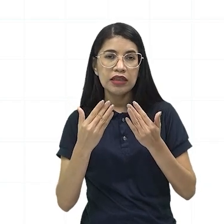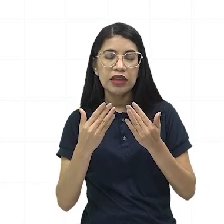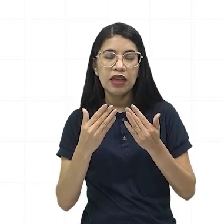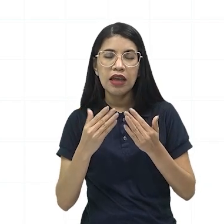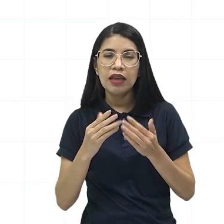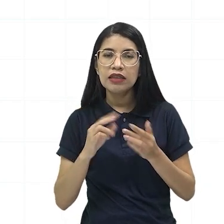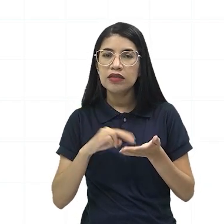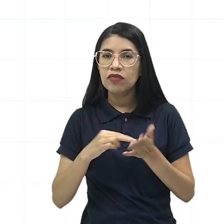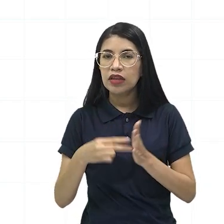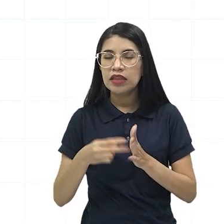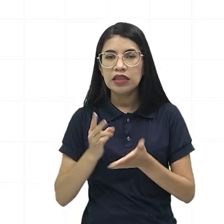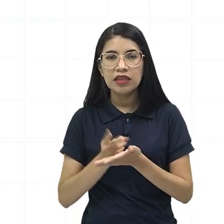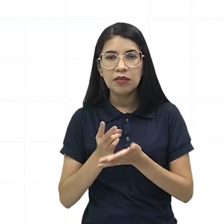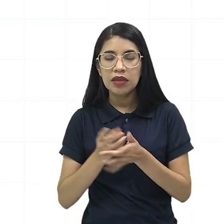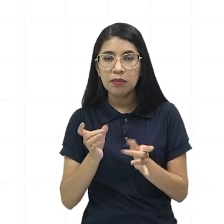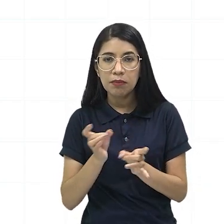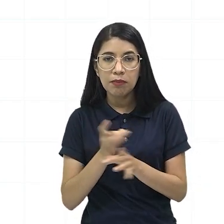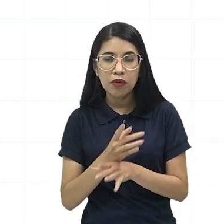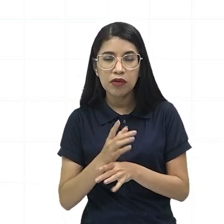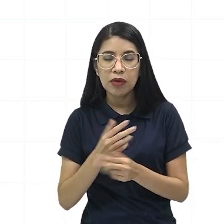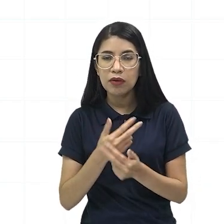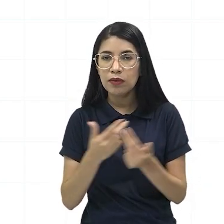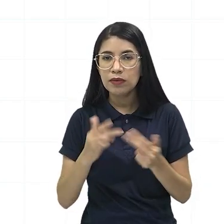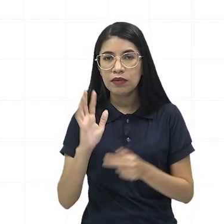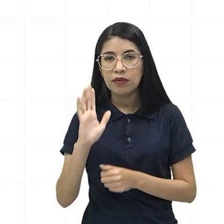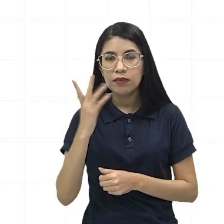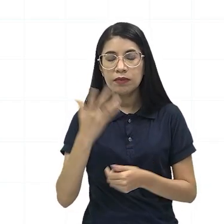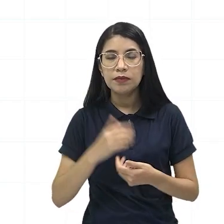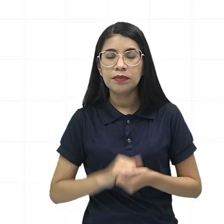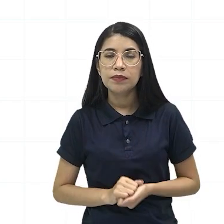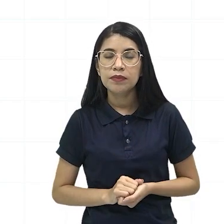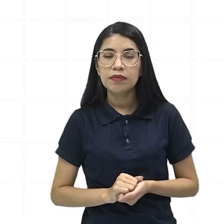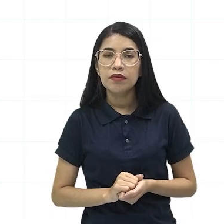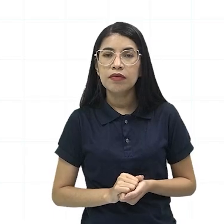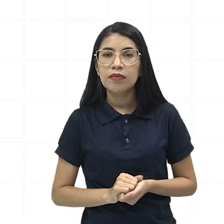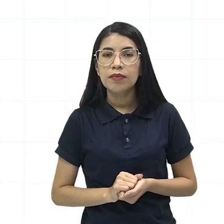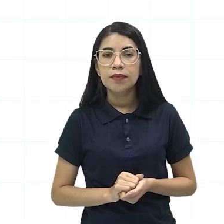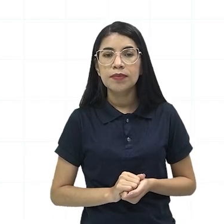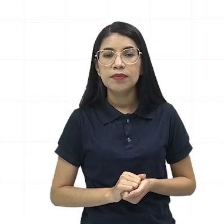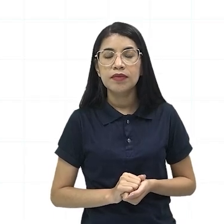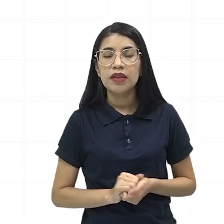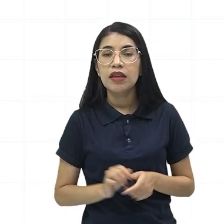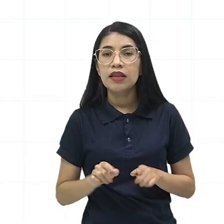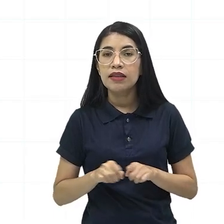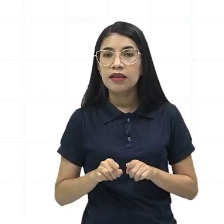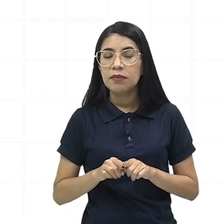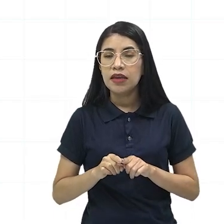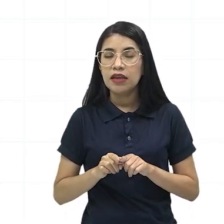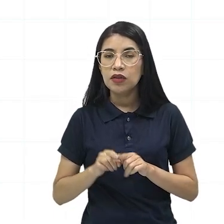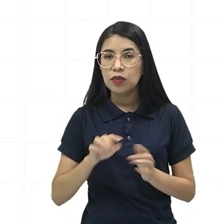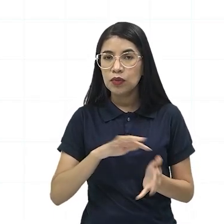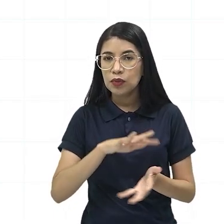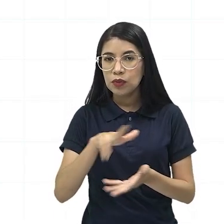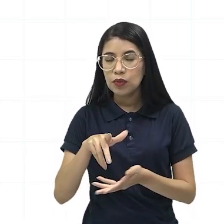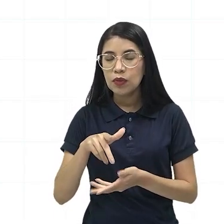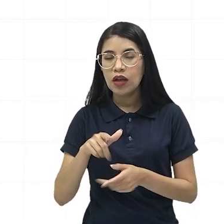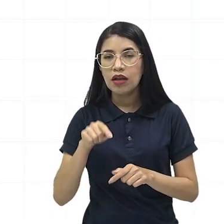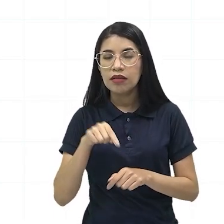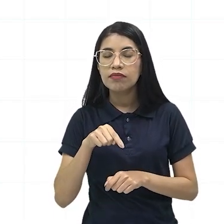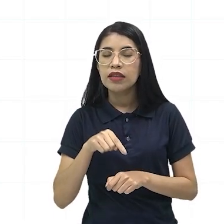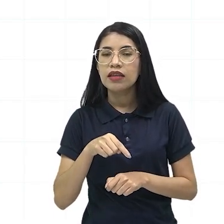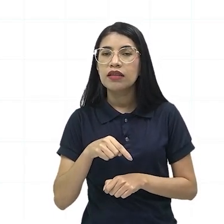preparado. Então ele pisa a terra com uma soberba inconsciente, seguro dela e de si mesmo. Só